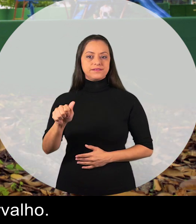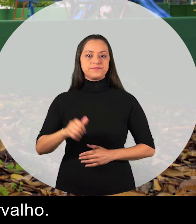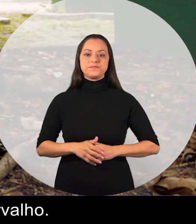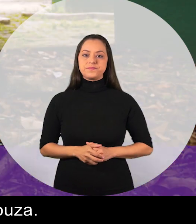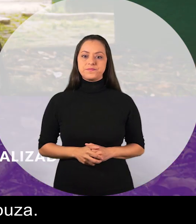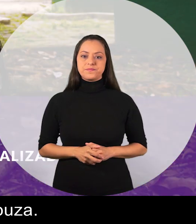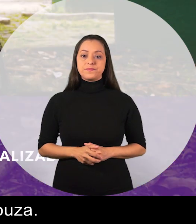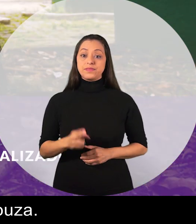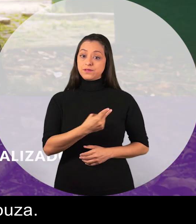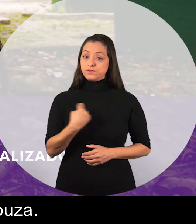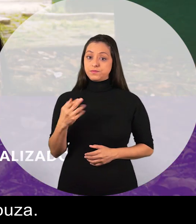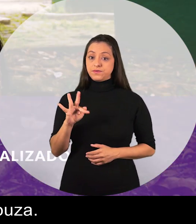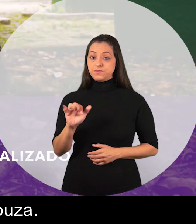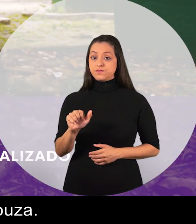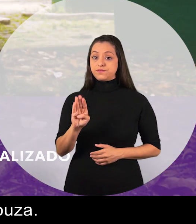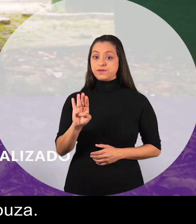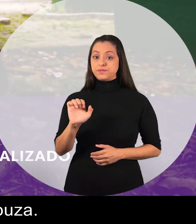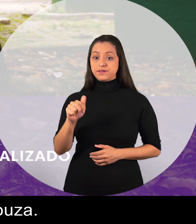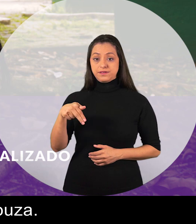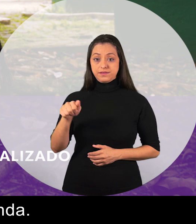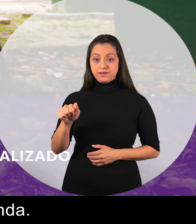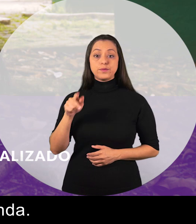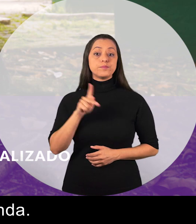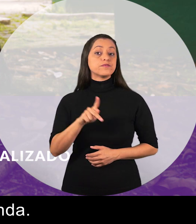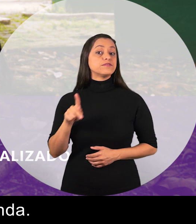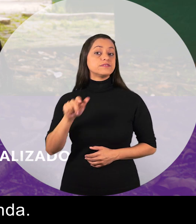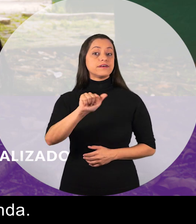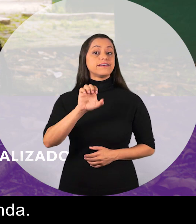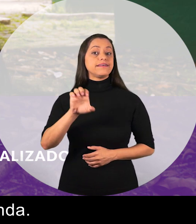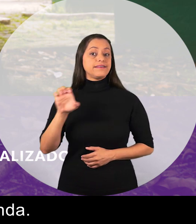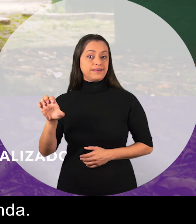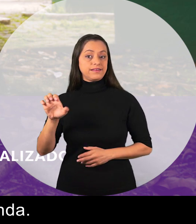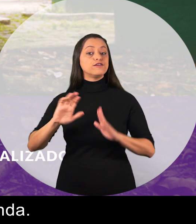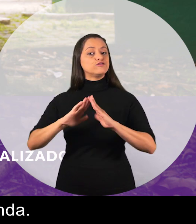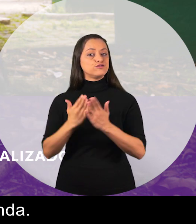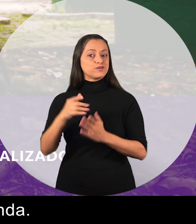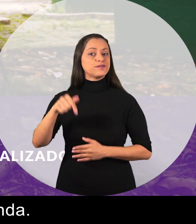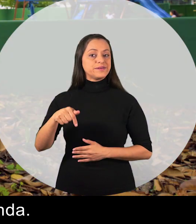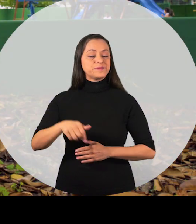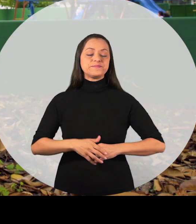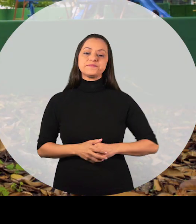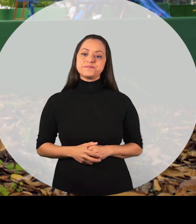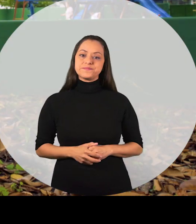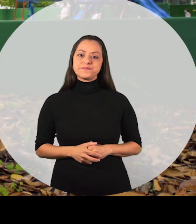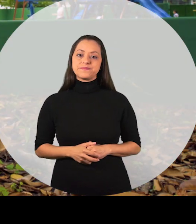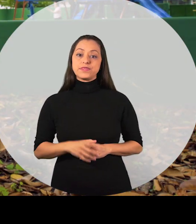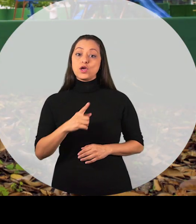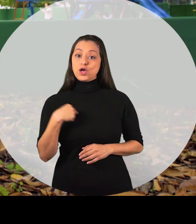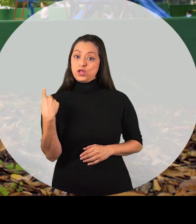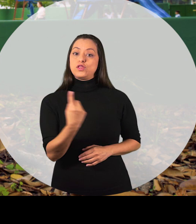Cartalho. Eu sou a professora Fabiana Almeida Souza, sou professora de AEE da escola da UME Almeirinda. Luciene.